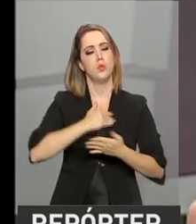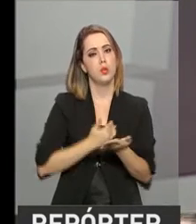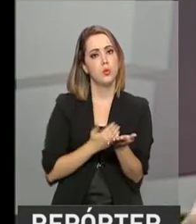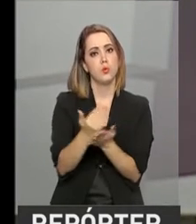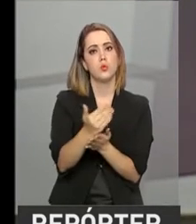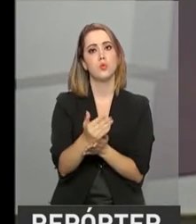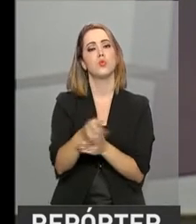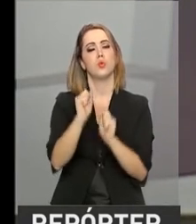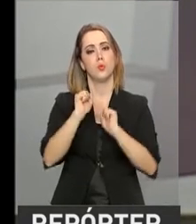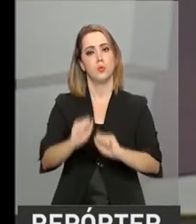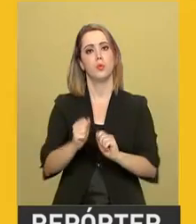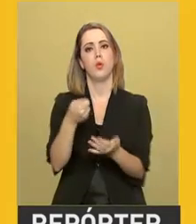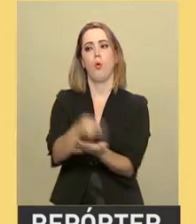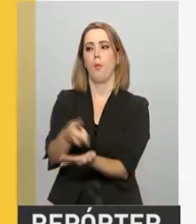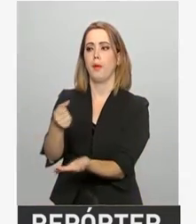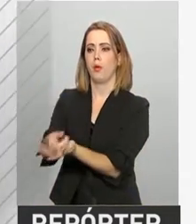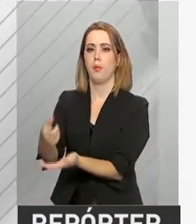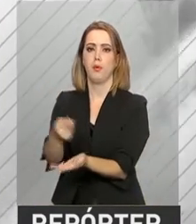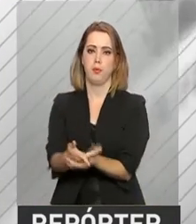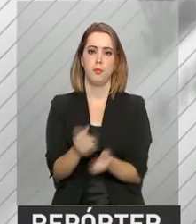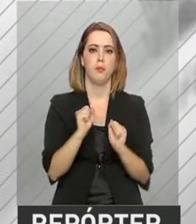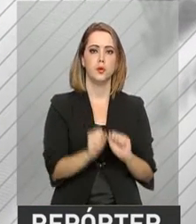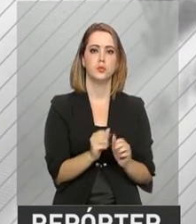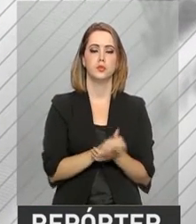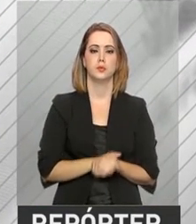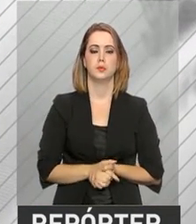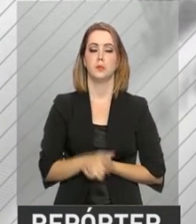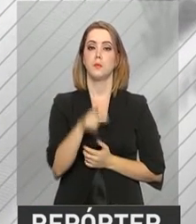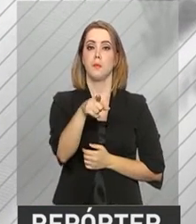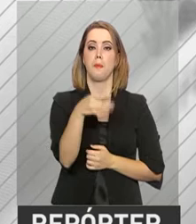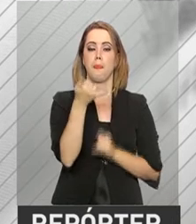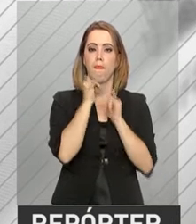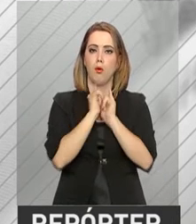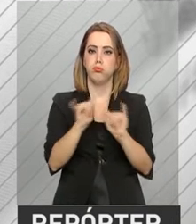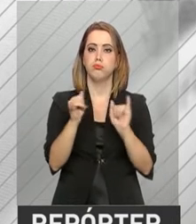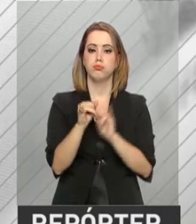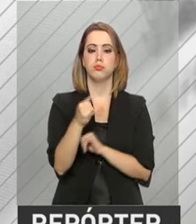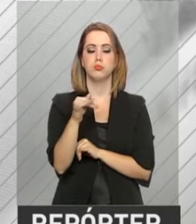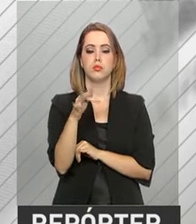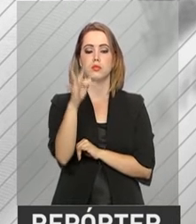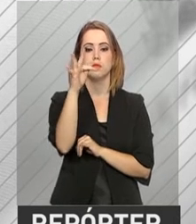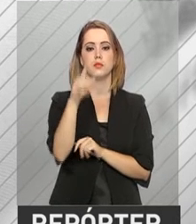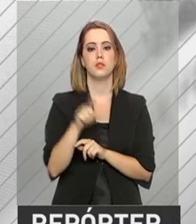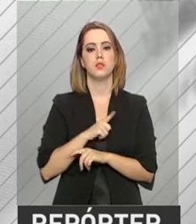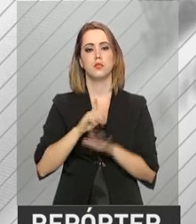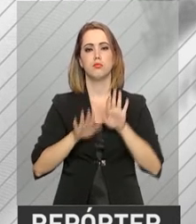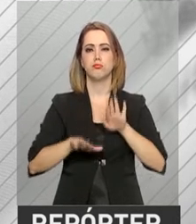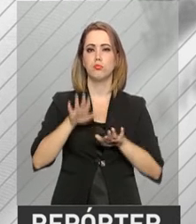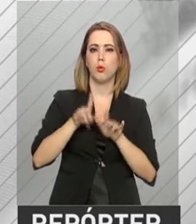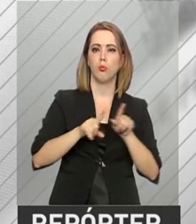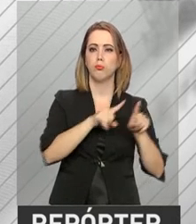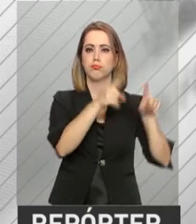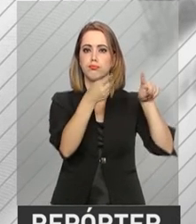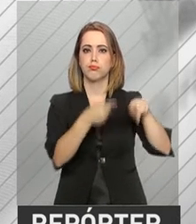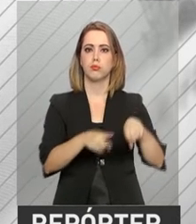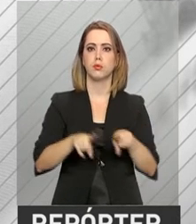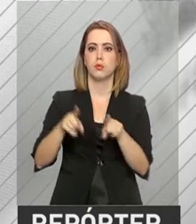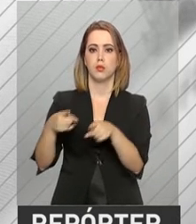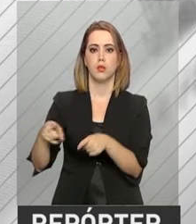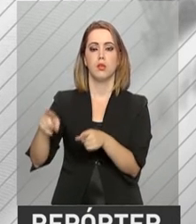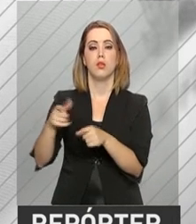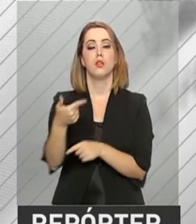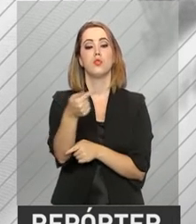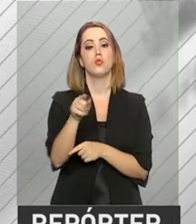indivíduos e das firmas o último relatório de inflação do banco central aponta para uma variação de preços em 2016